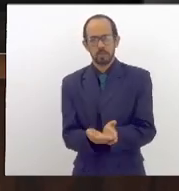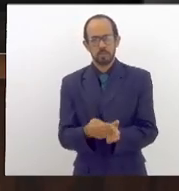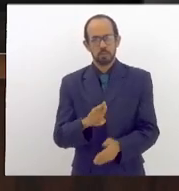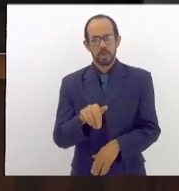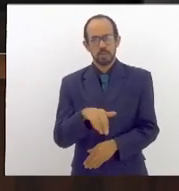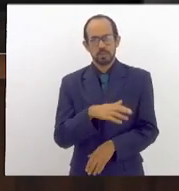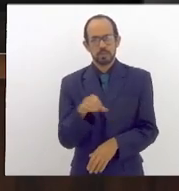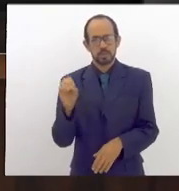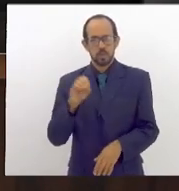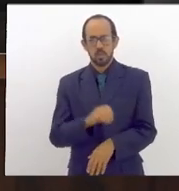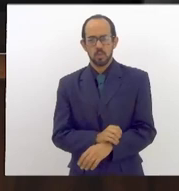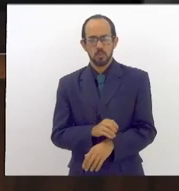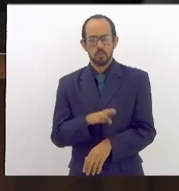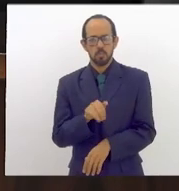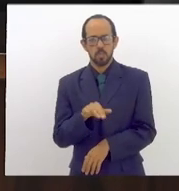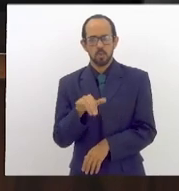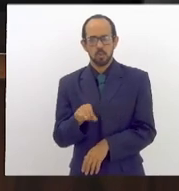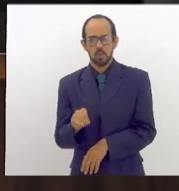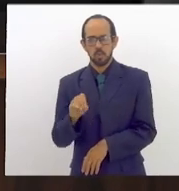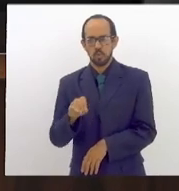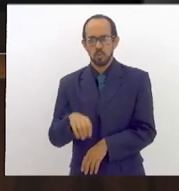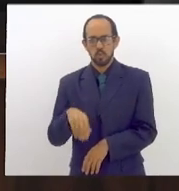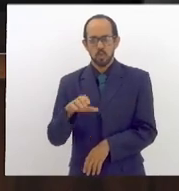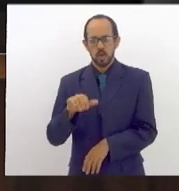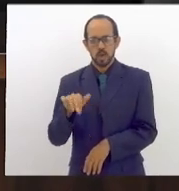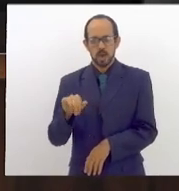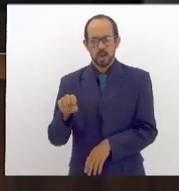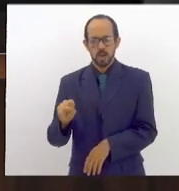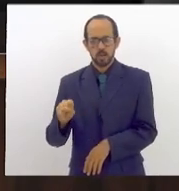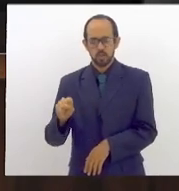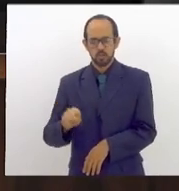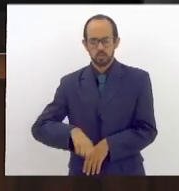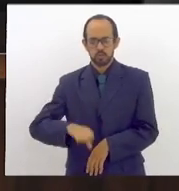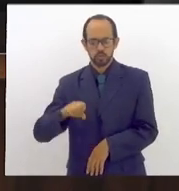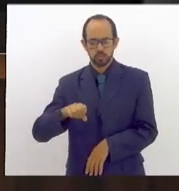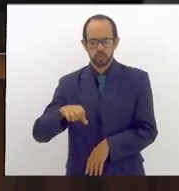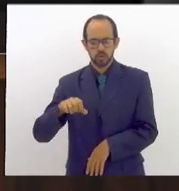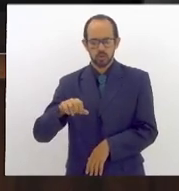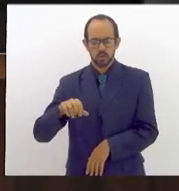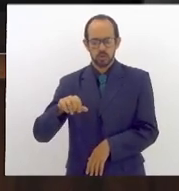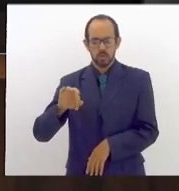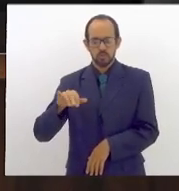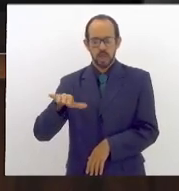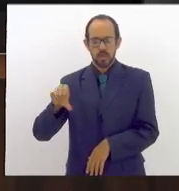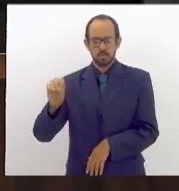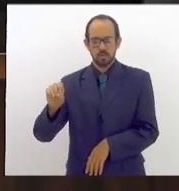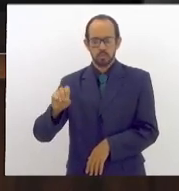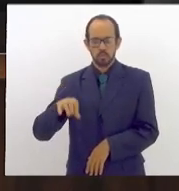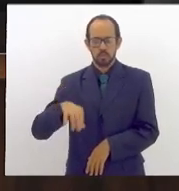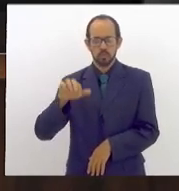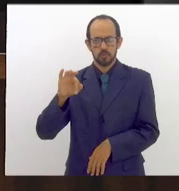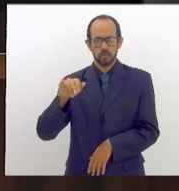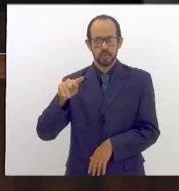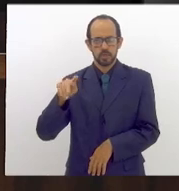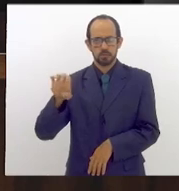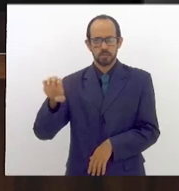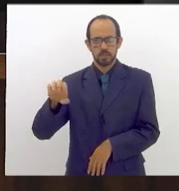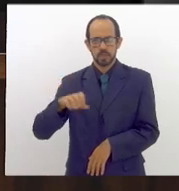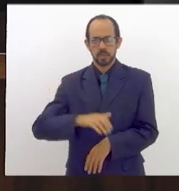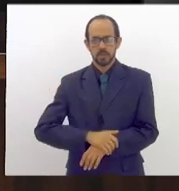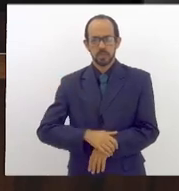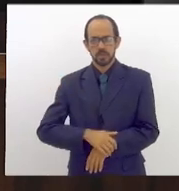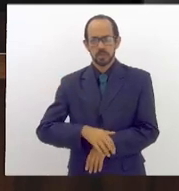brasão Deputado Bruno dalvares deputado Carlos Macedo Deputado Fábio Silva Deputado Felipe Soares deputado Francis